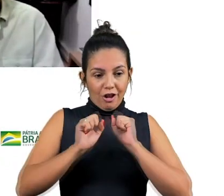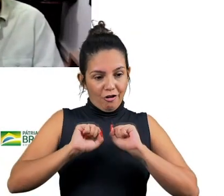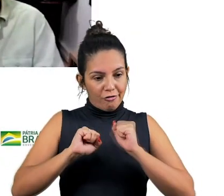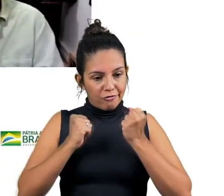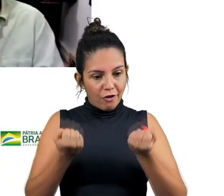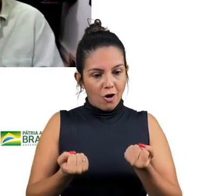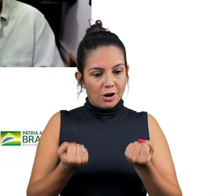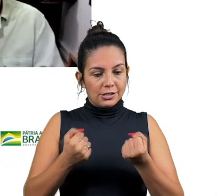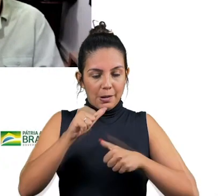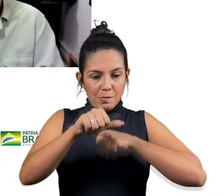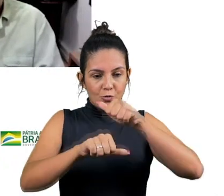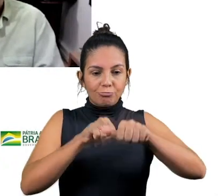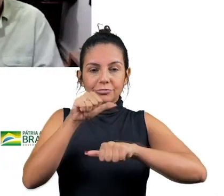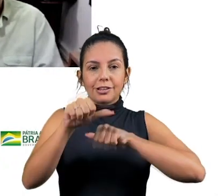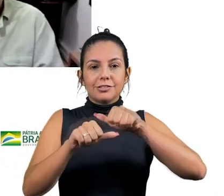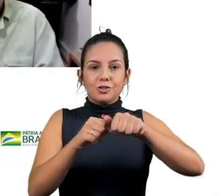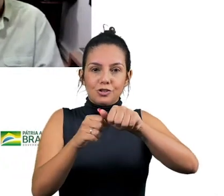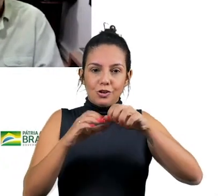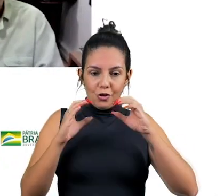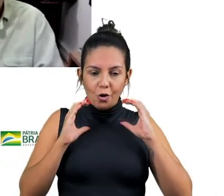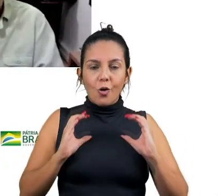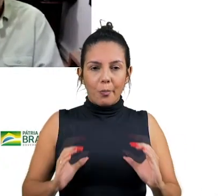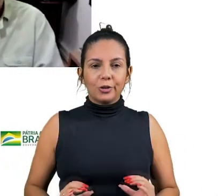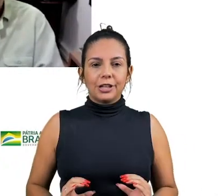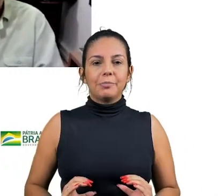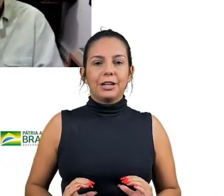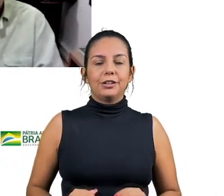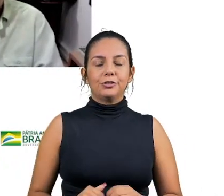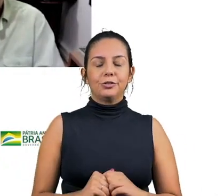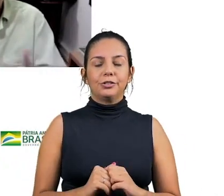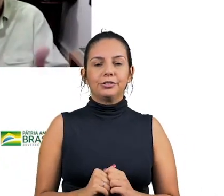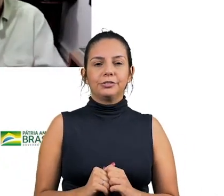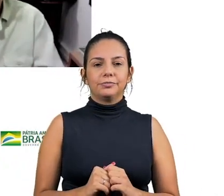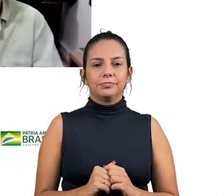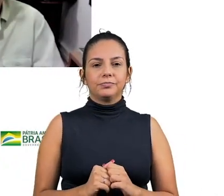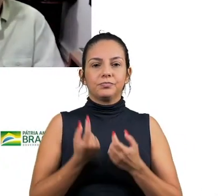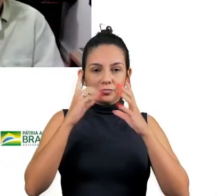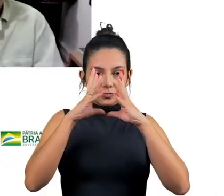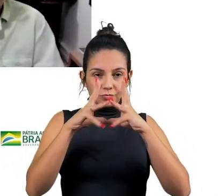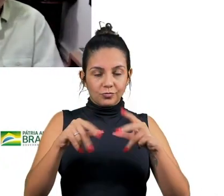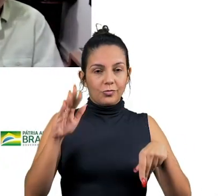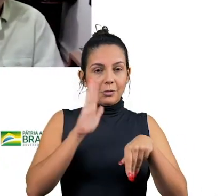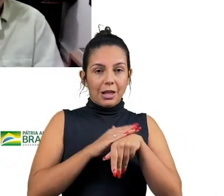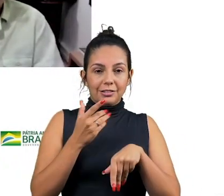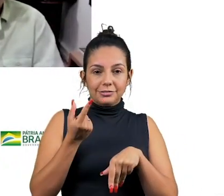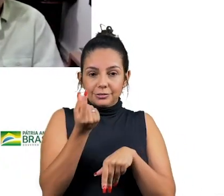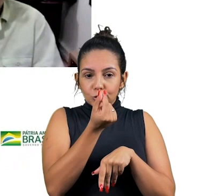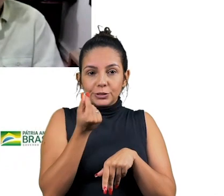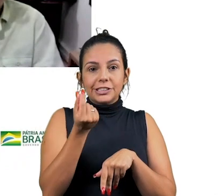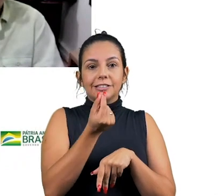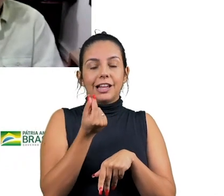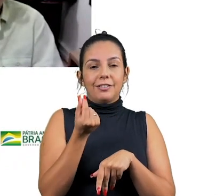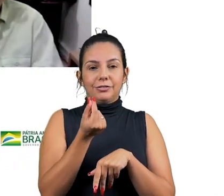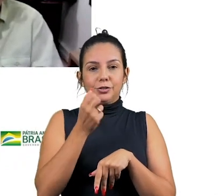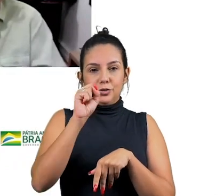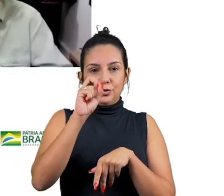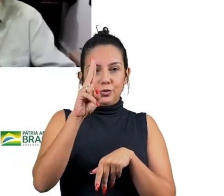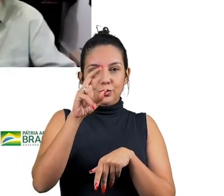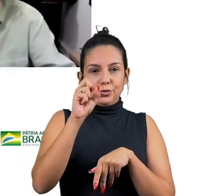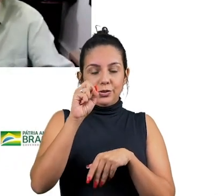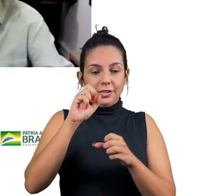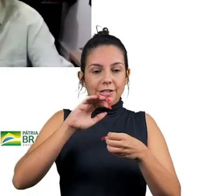hábito. E uma mudança de hábito na direção de uma solução mais sustentável de vida. Não tenho dúvida sobre